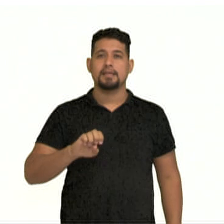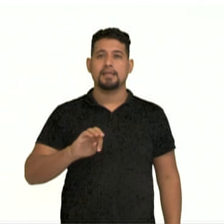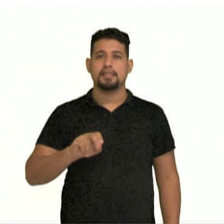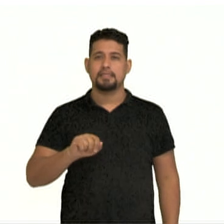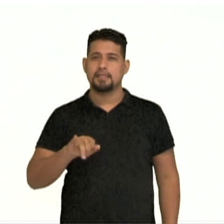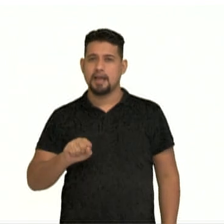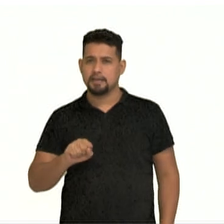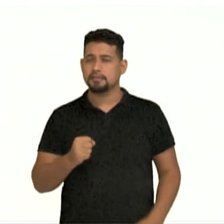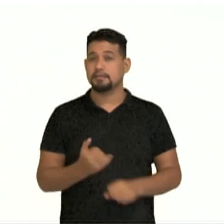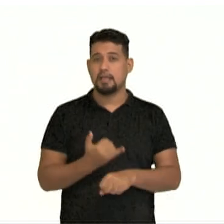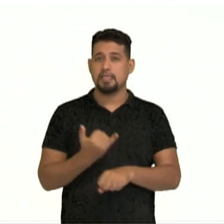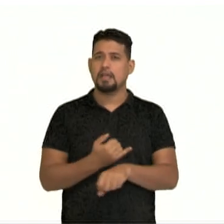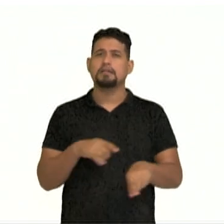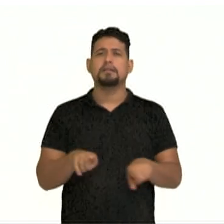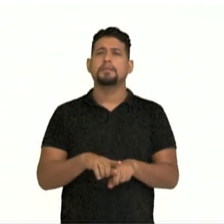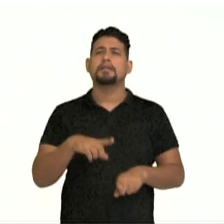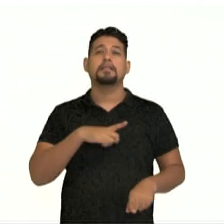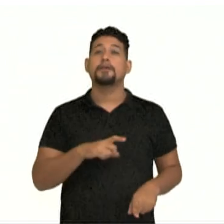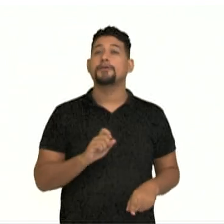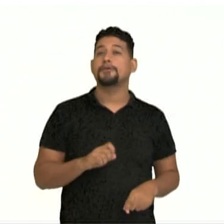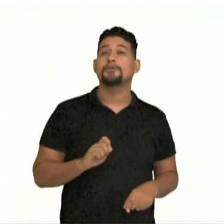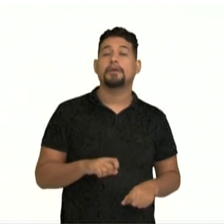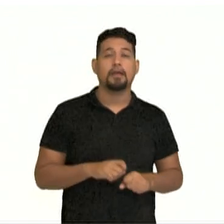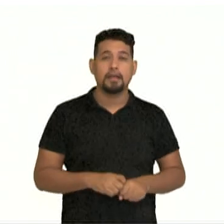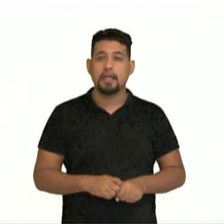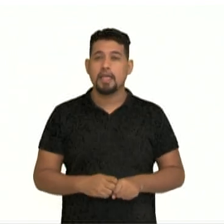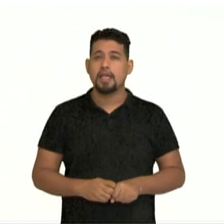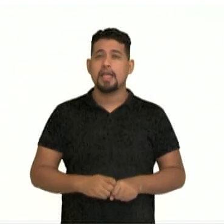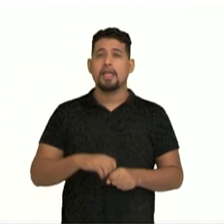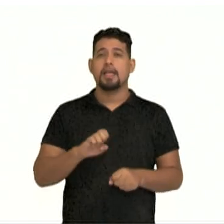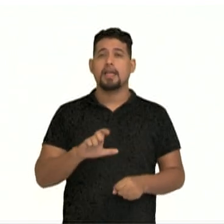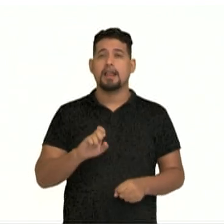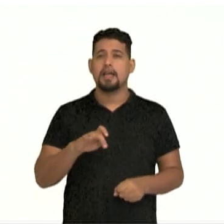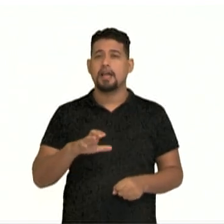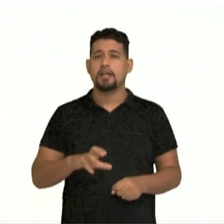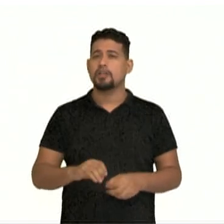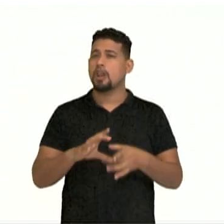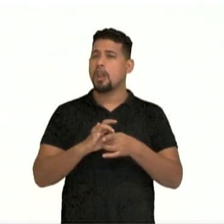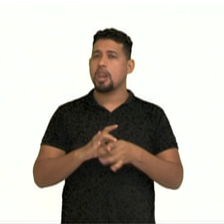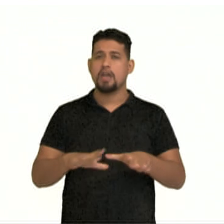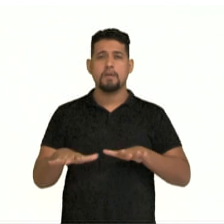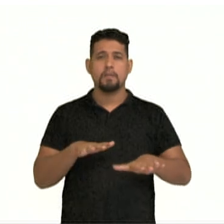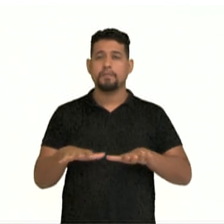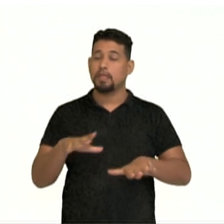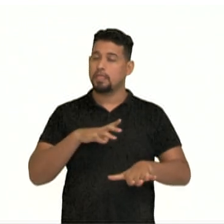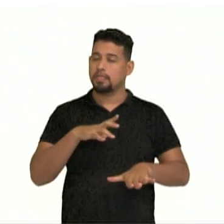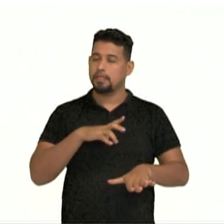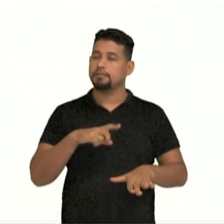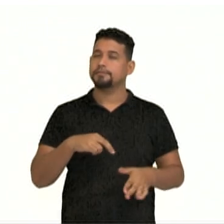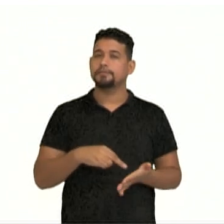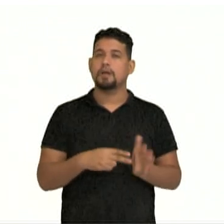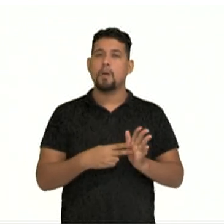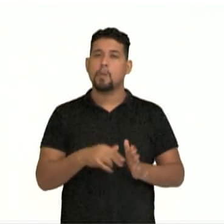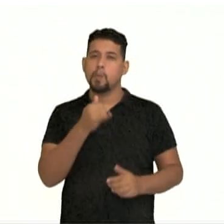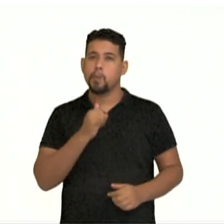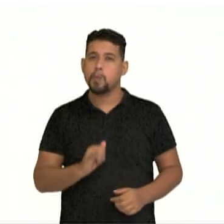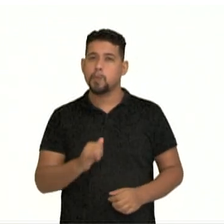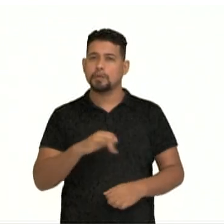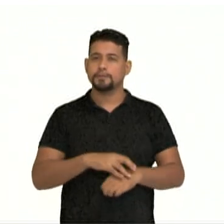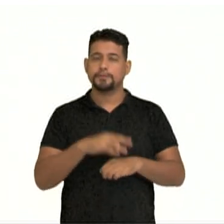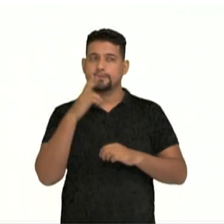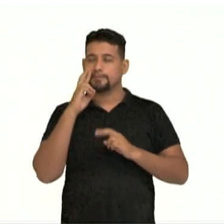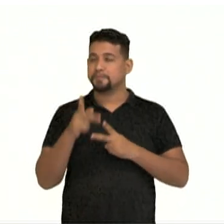Esses metais, eles possuem elétrons com liberdade de movimento, o que caracteriza o condutor. Dá uma olhada